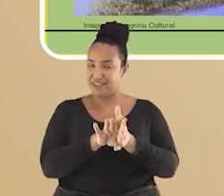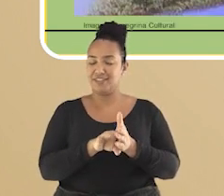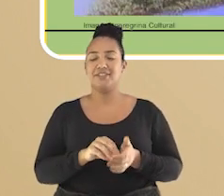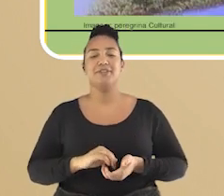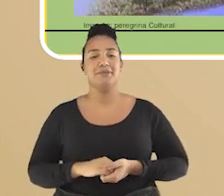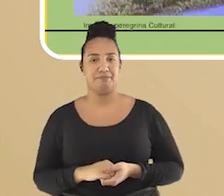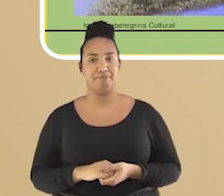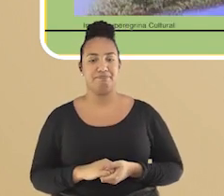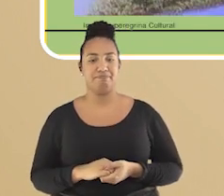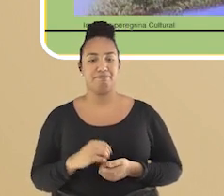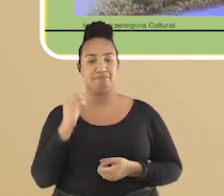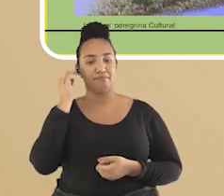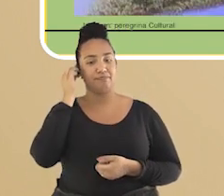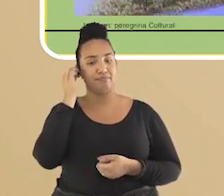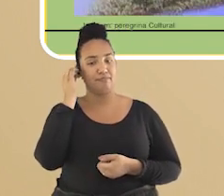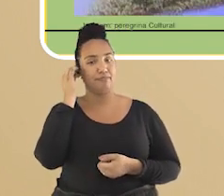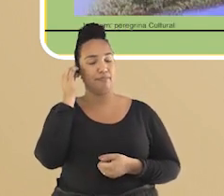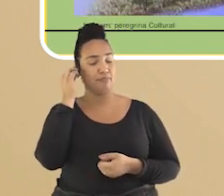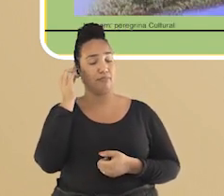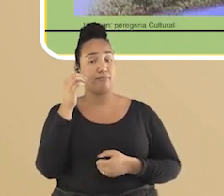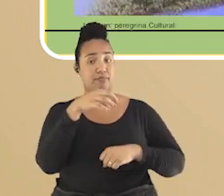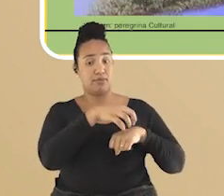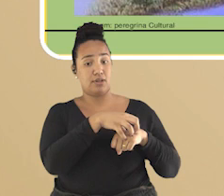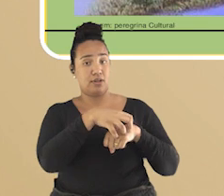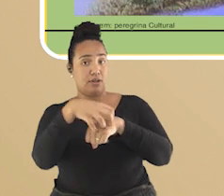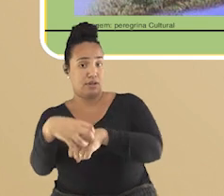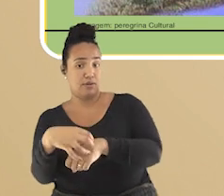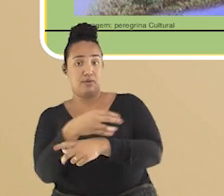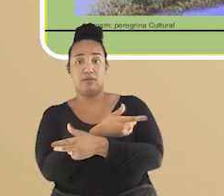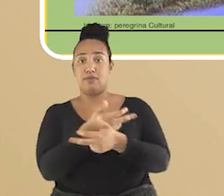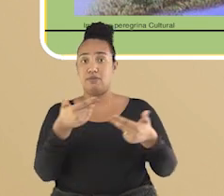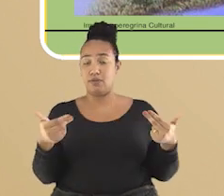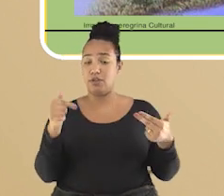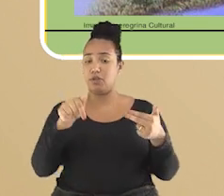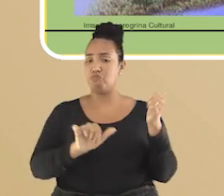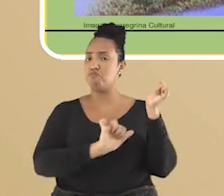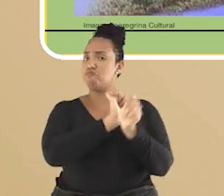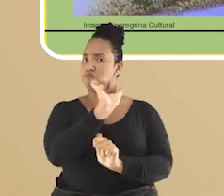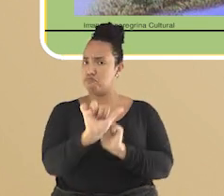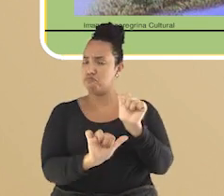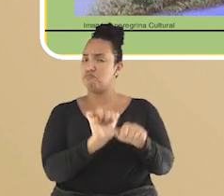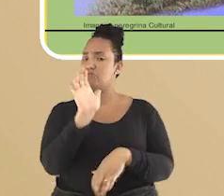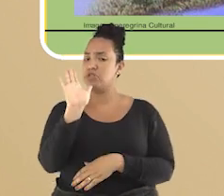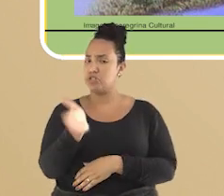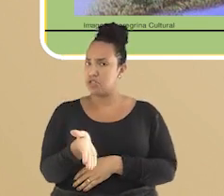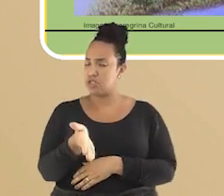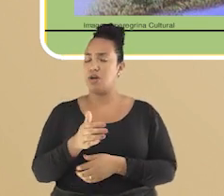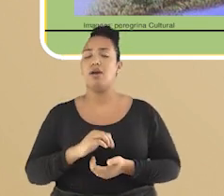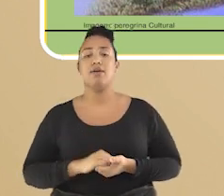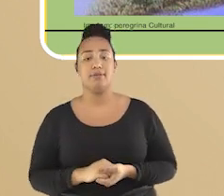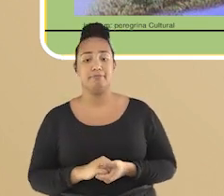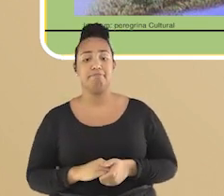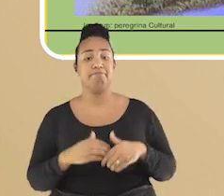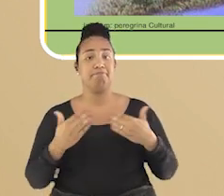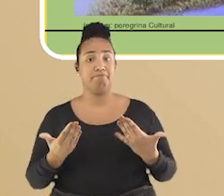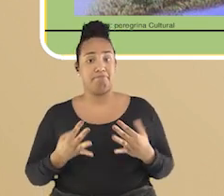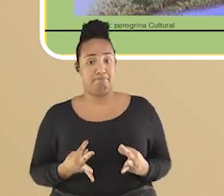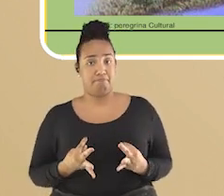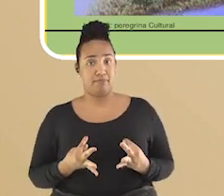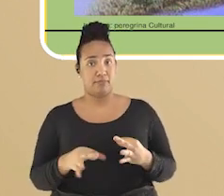nós. E esses meios de transporte já se modificaram muito na história. Com o avanço